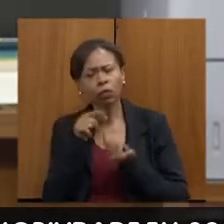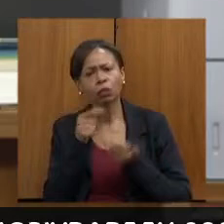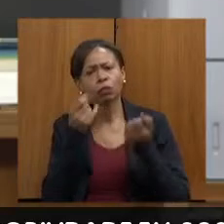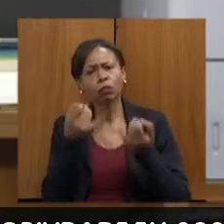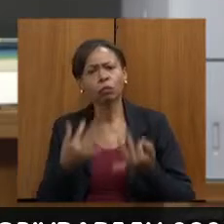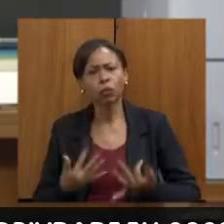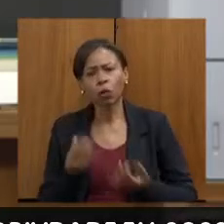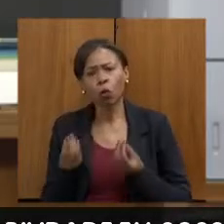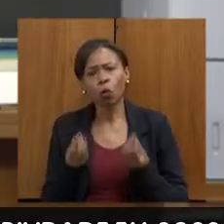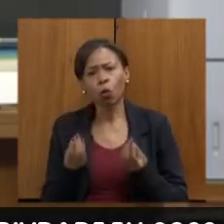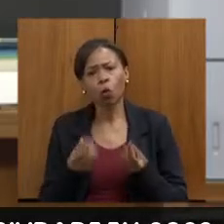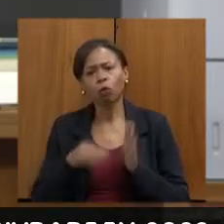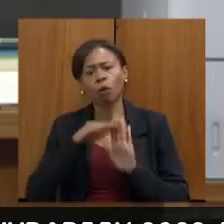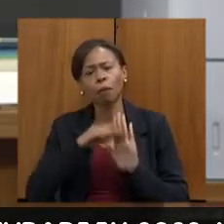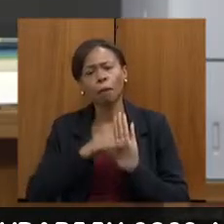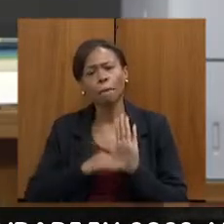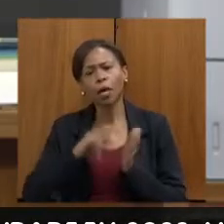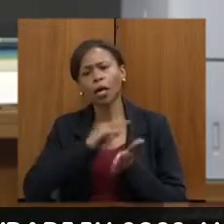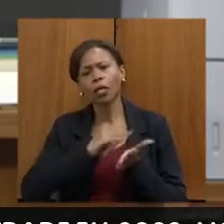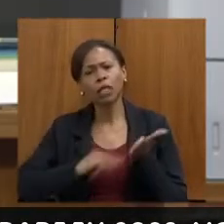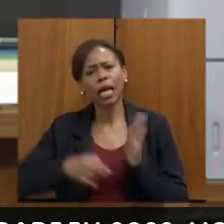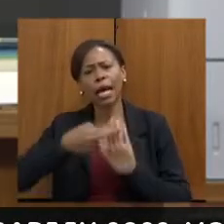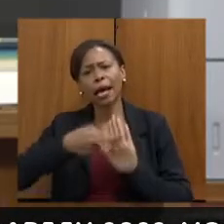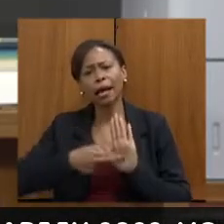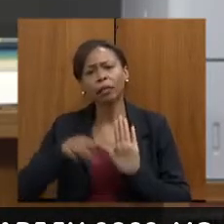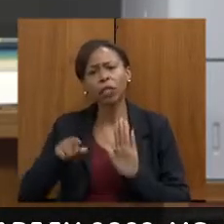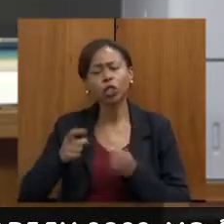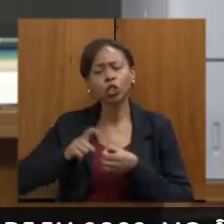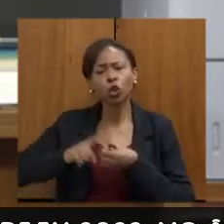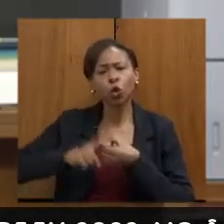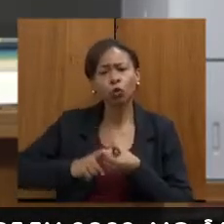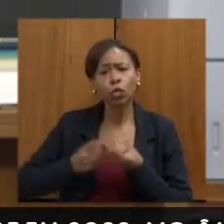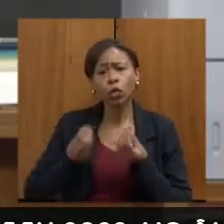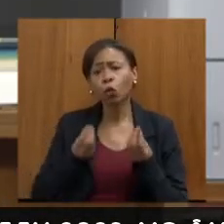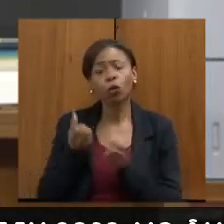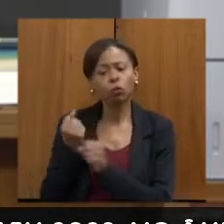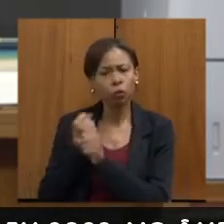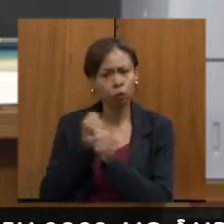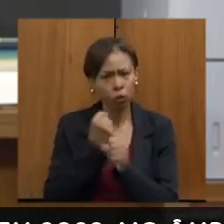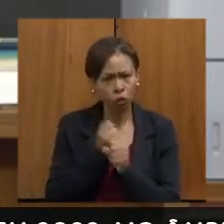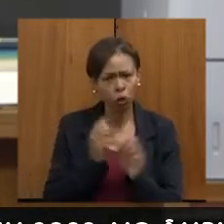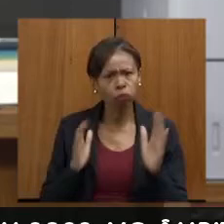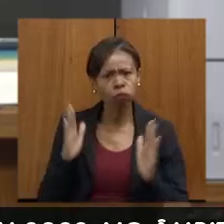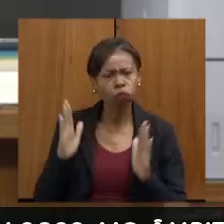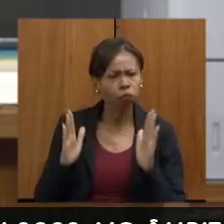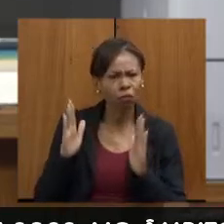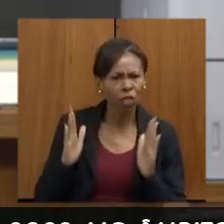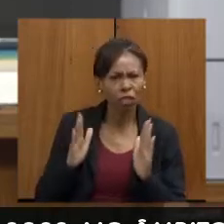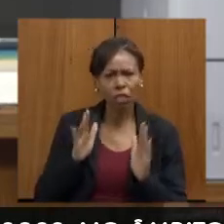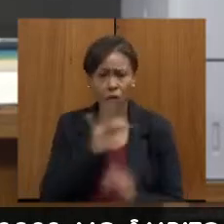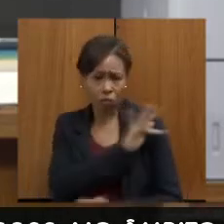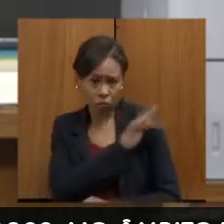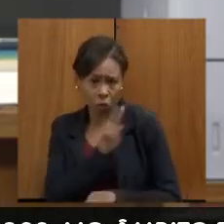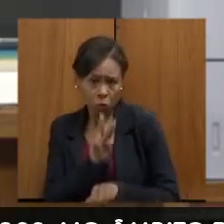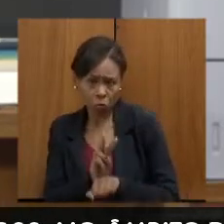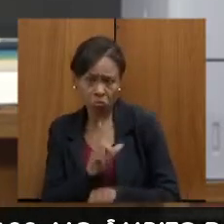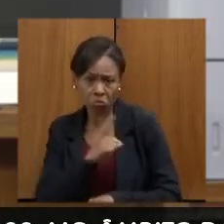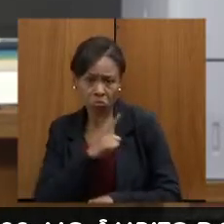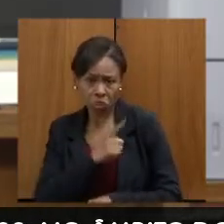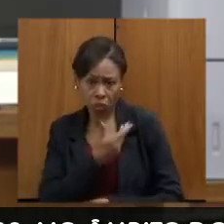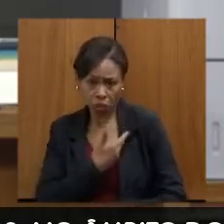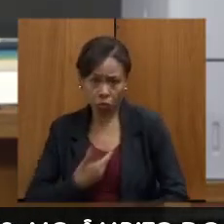secretário é quais os termos desses convênios e o andamento a execução dessas obras se tá tendo uma fiscalização o pai do Estado junto